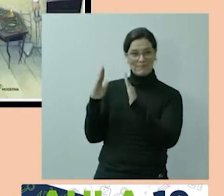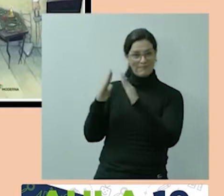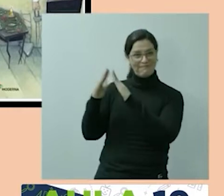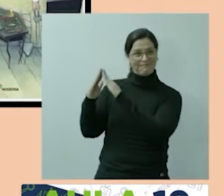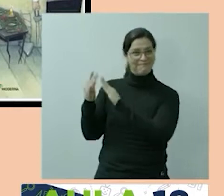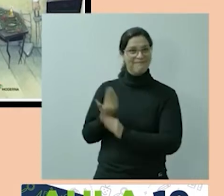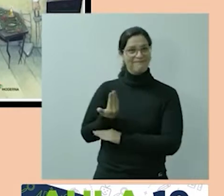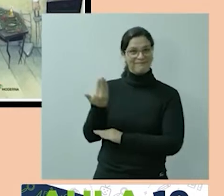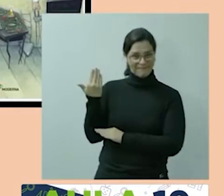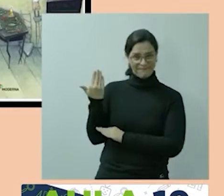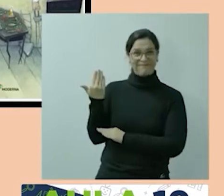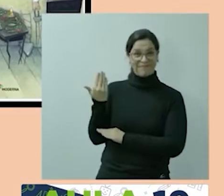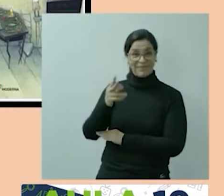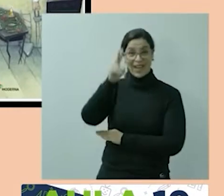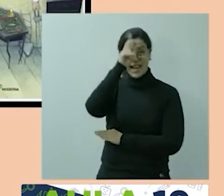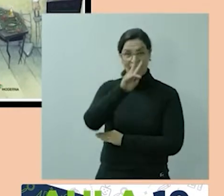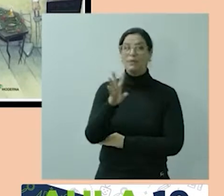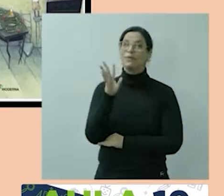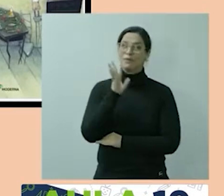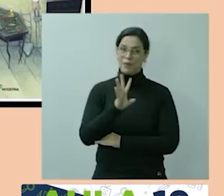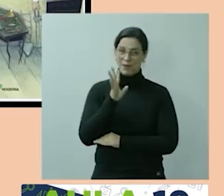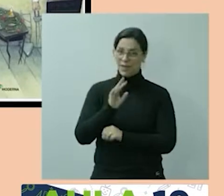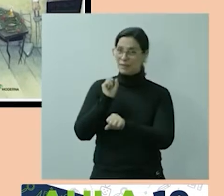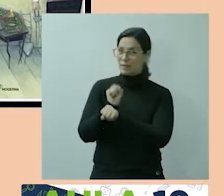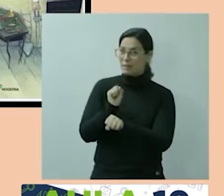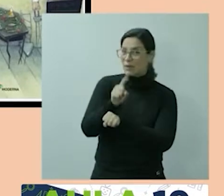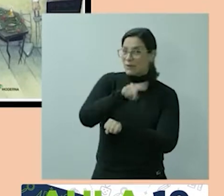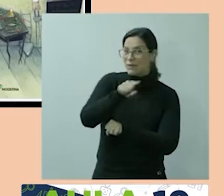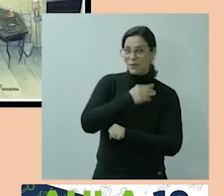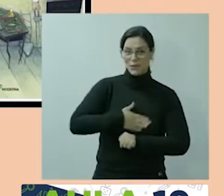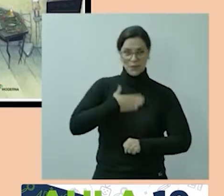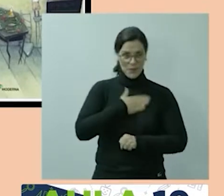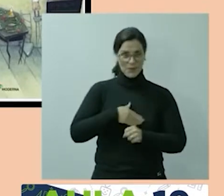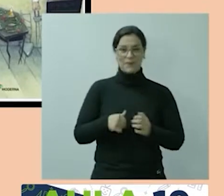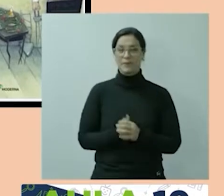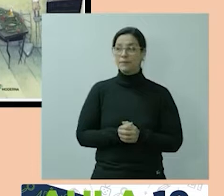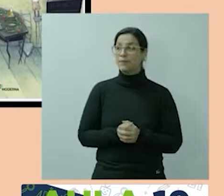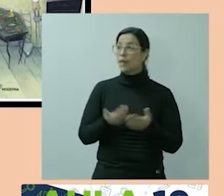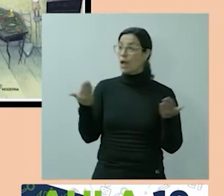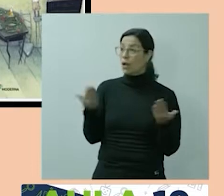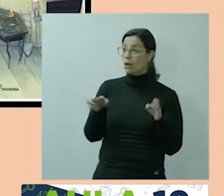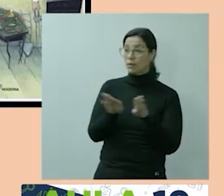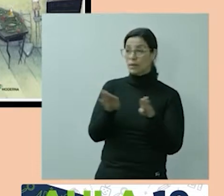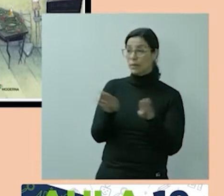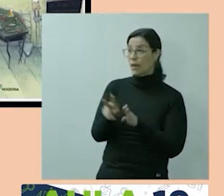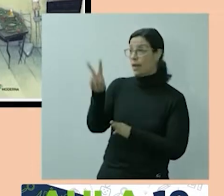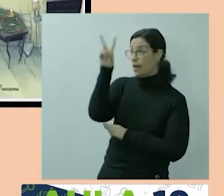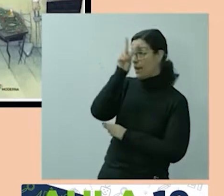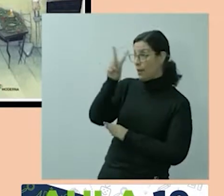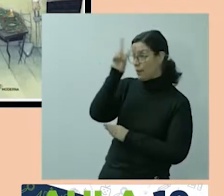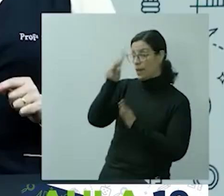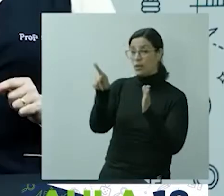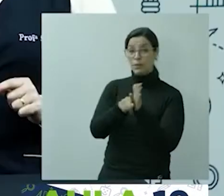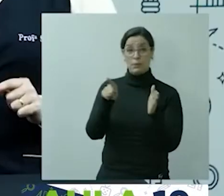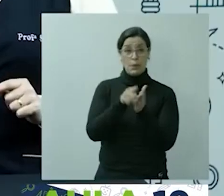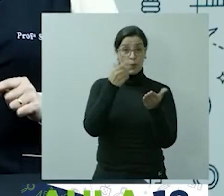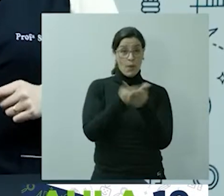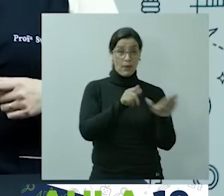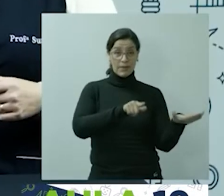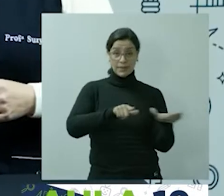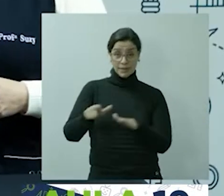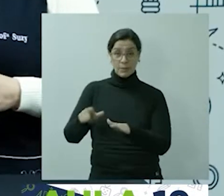ordem alfabética. Foi muito legal. Espero que vocês tenham gostado. E recordando as aulas da